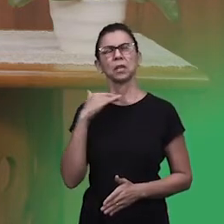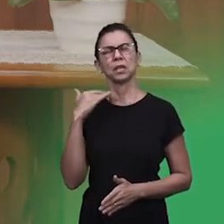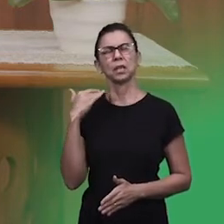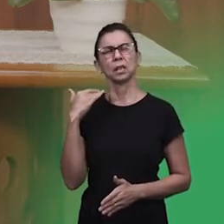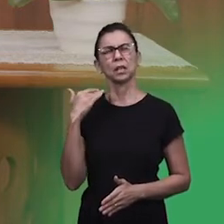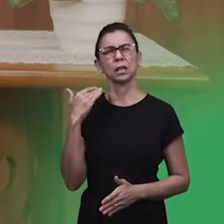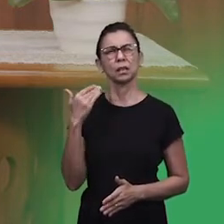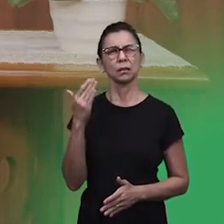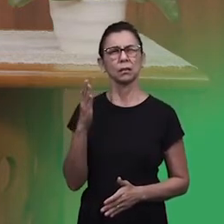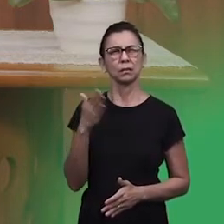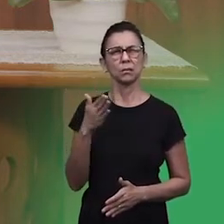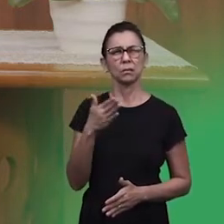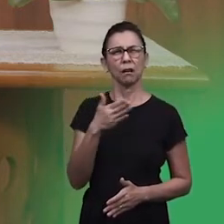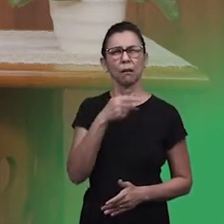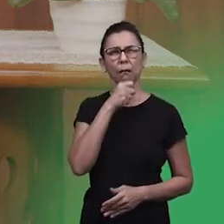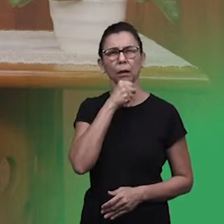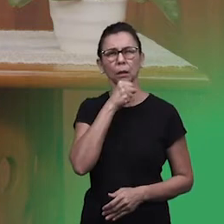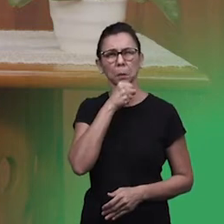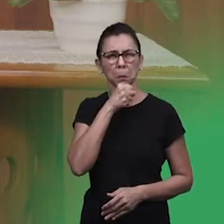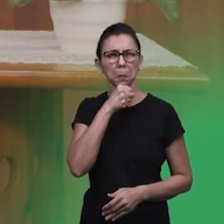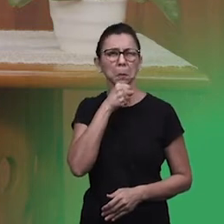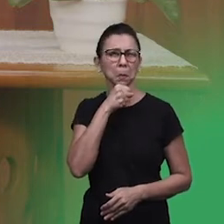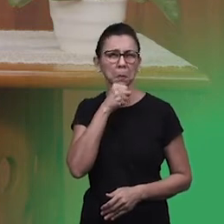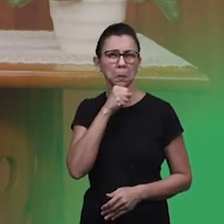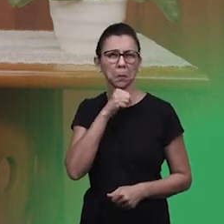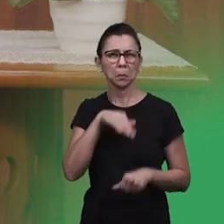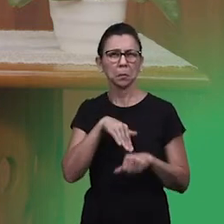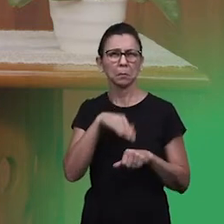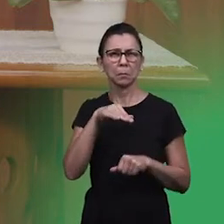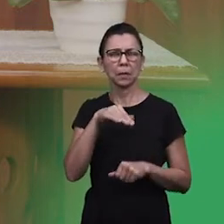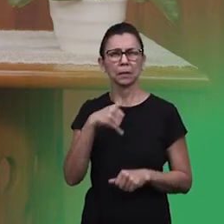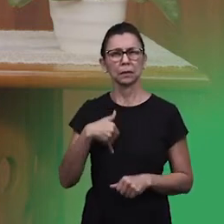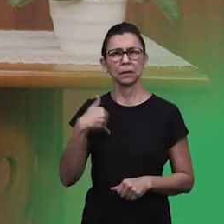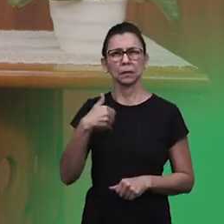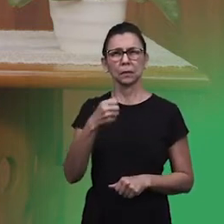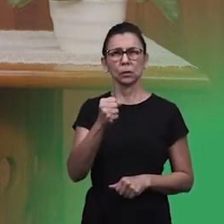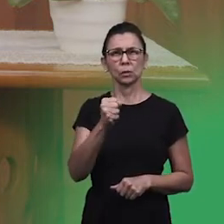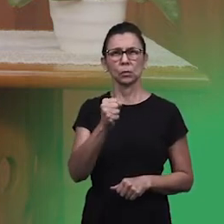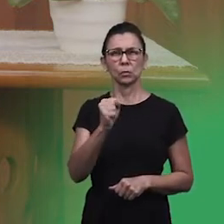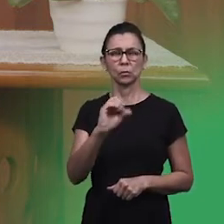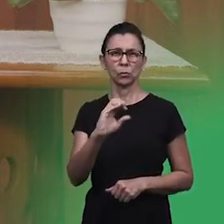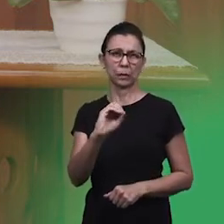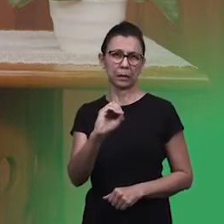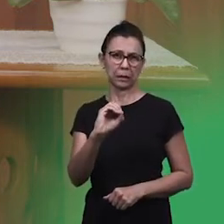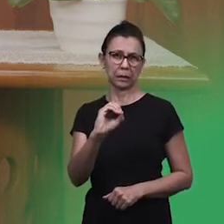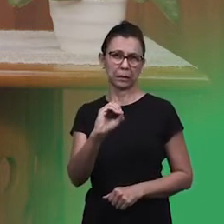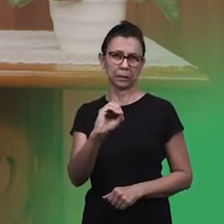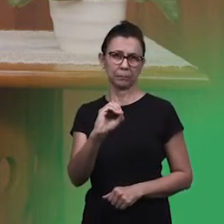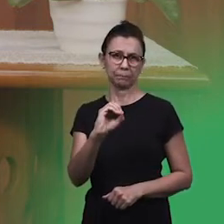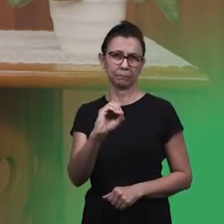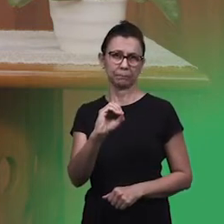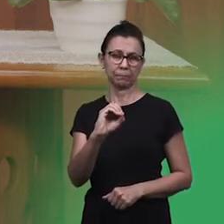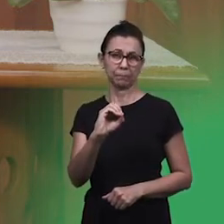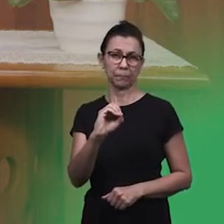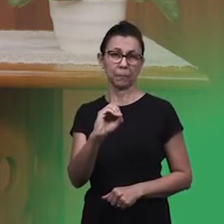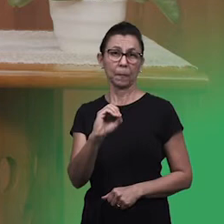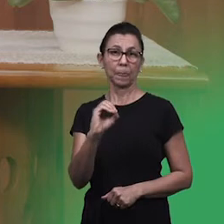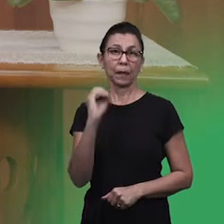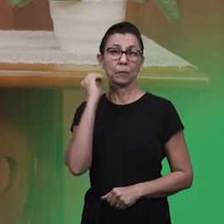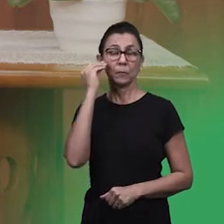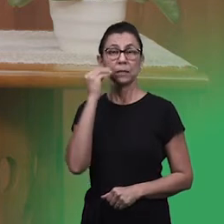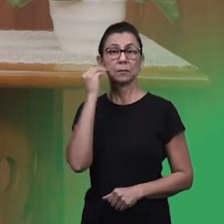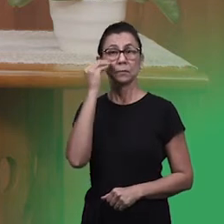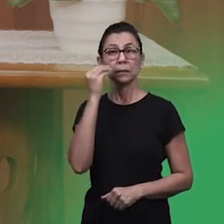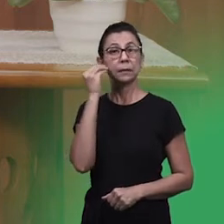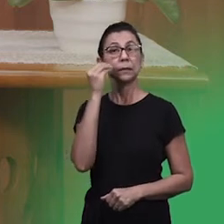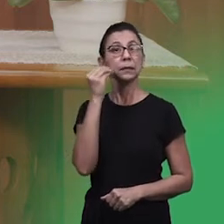homem de bastante idade, era um homem com mais de 80 anos, quando ele lá em Pátimos teve uma grande experiência com o